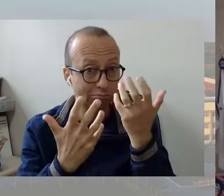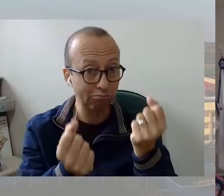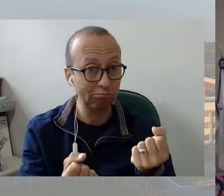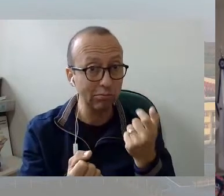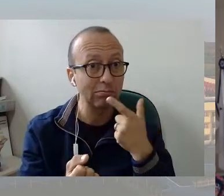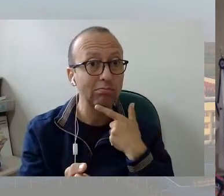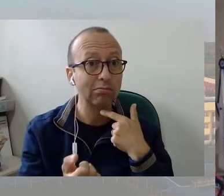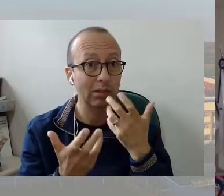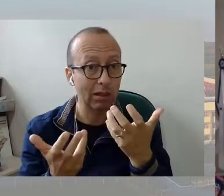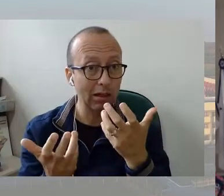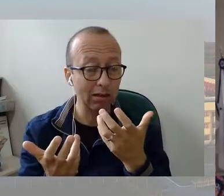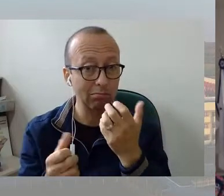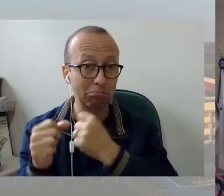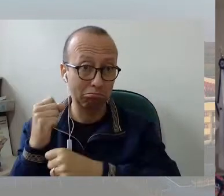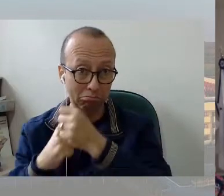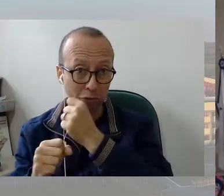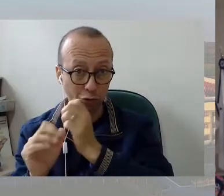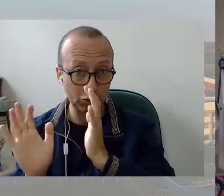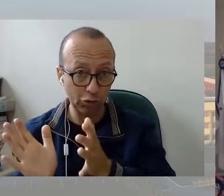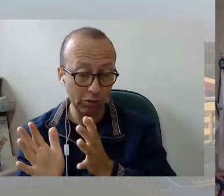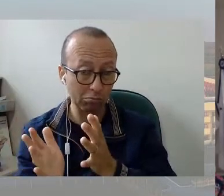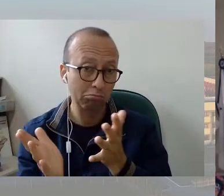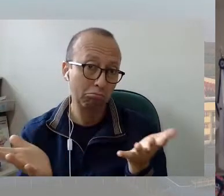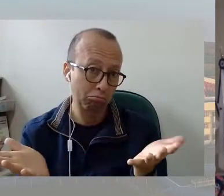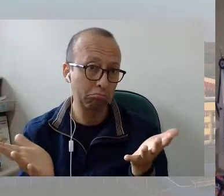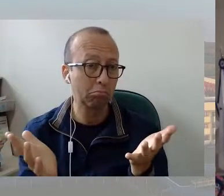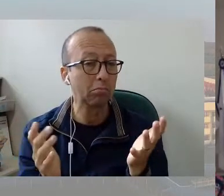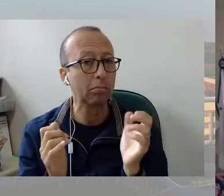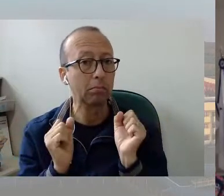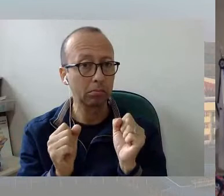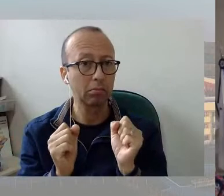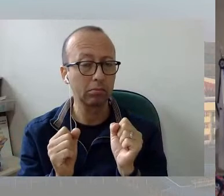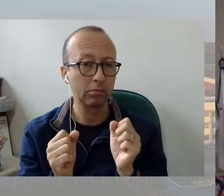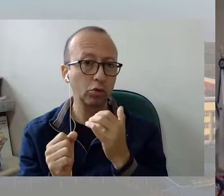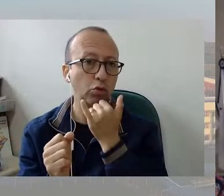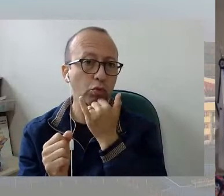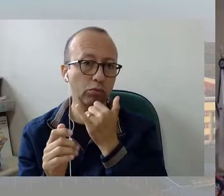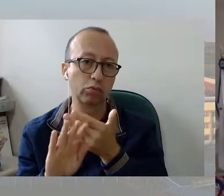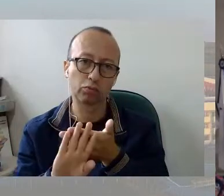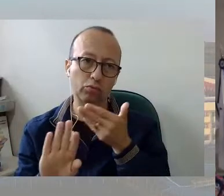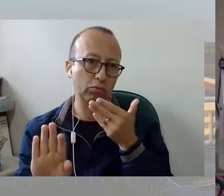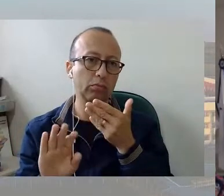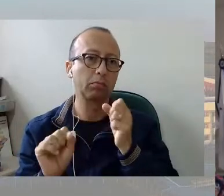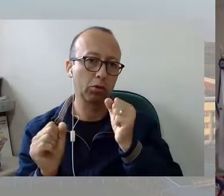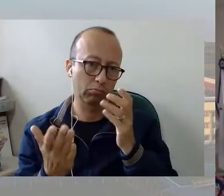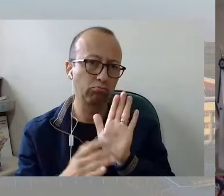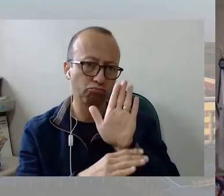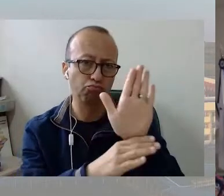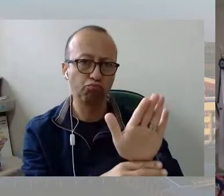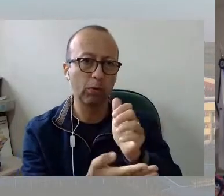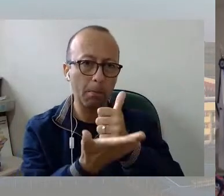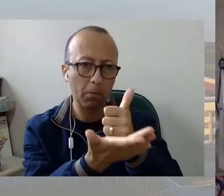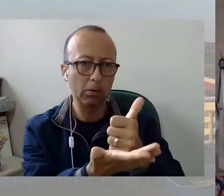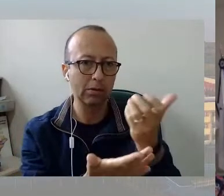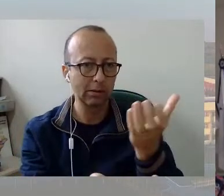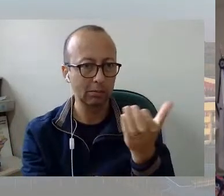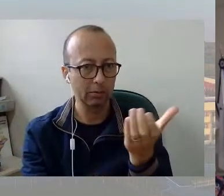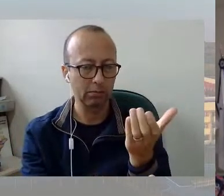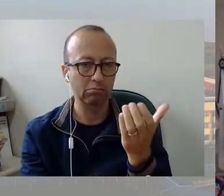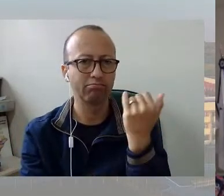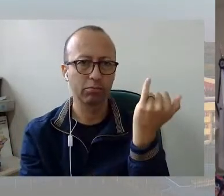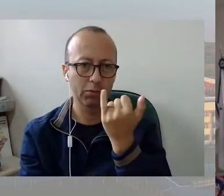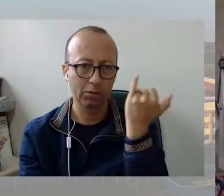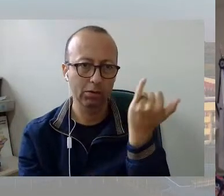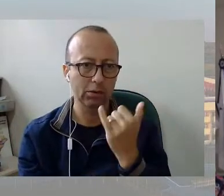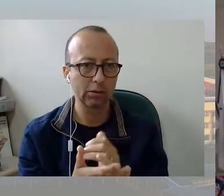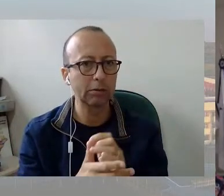como o Alegrete fez no ano passado, então a gente retira a nossa candidatura e apoia que seja em Caçapava. Porque é importante